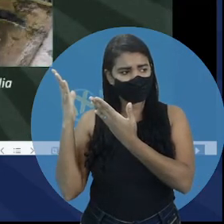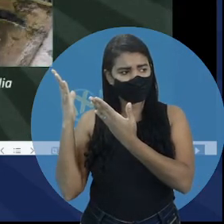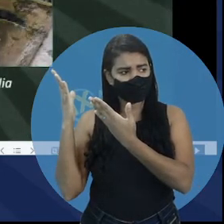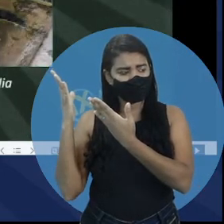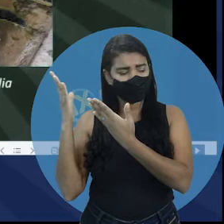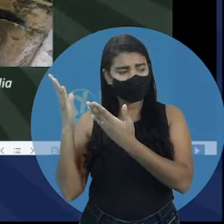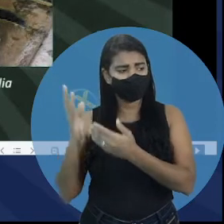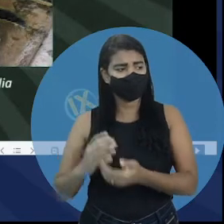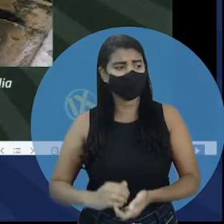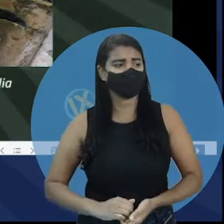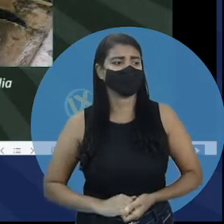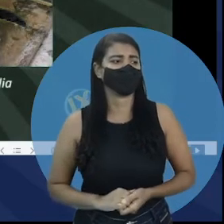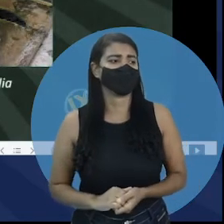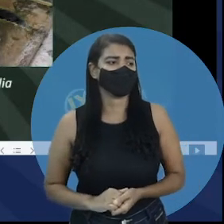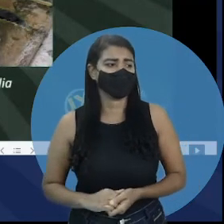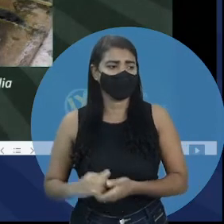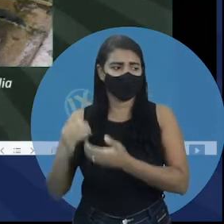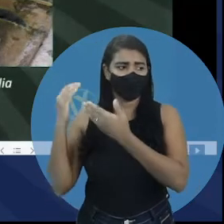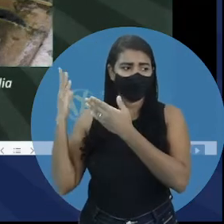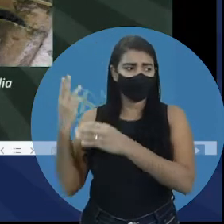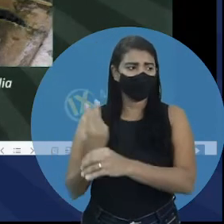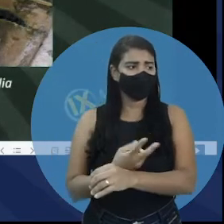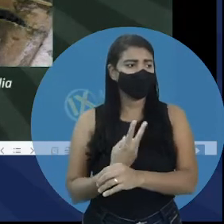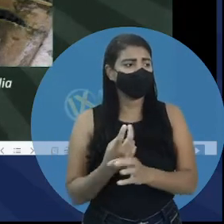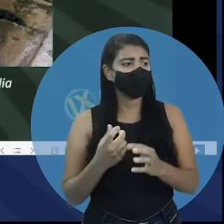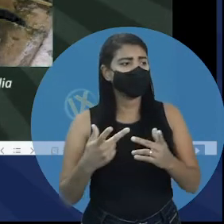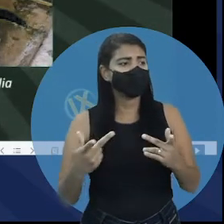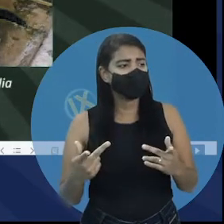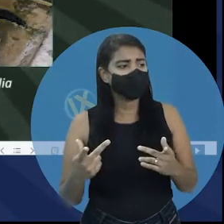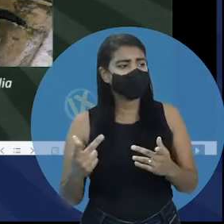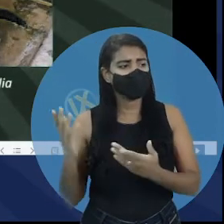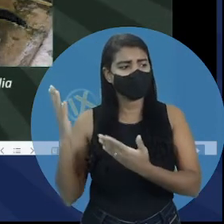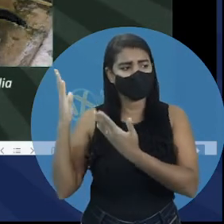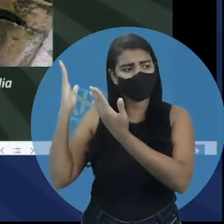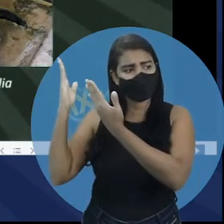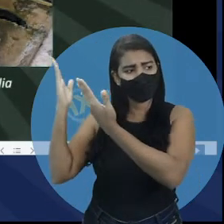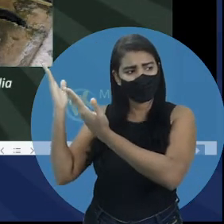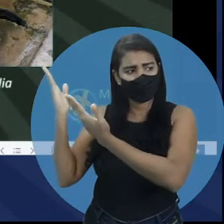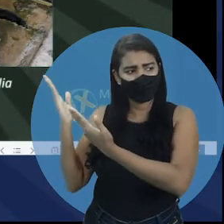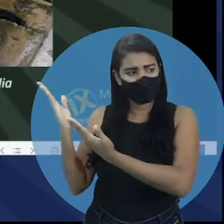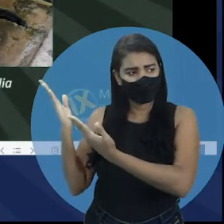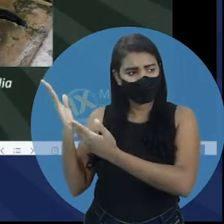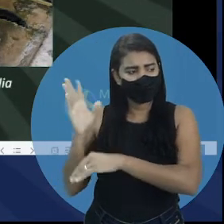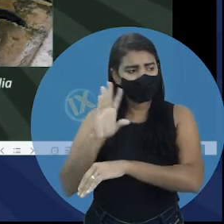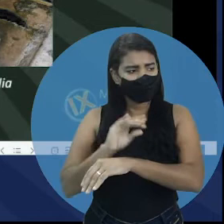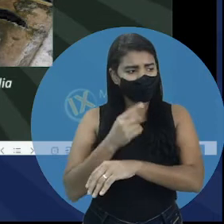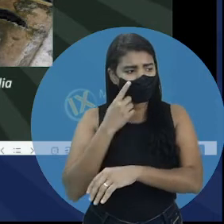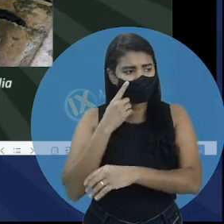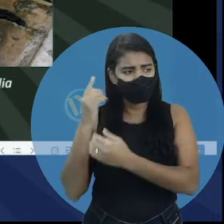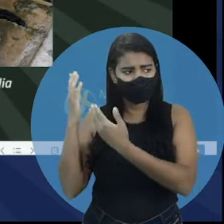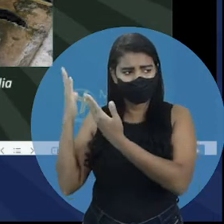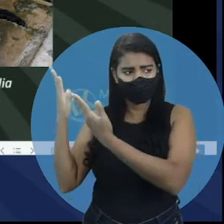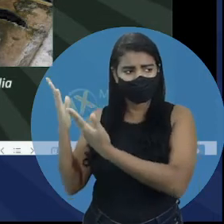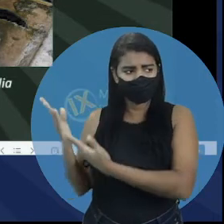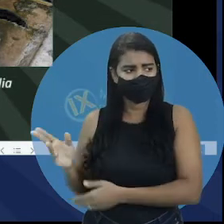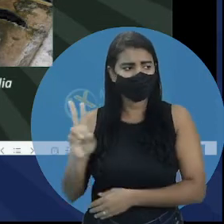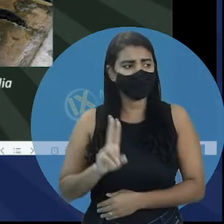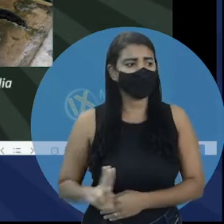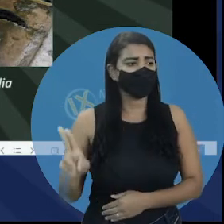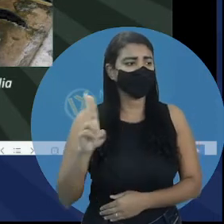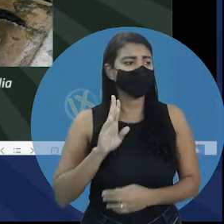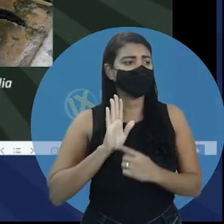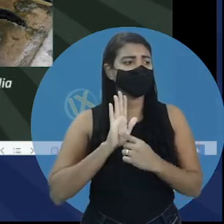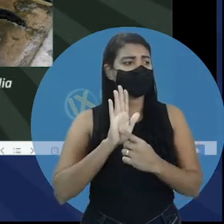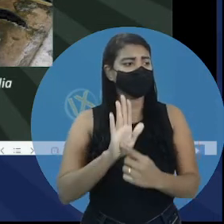Desse modo, a gente foi atrás de algumas plantas que a gente pudesse teorizar que elas podiam